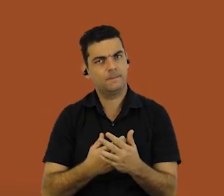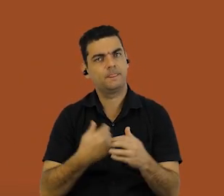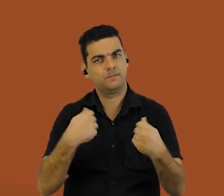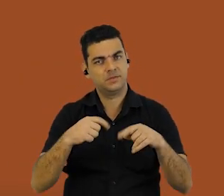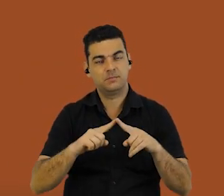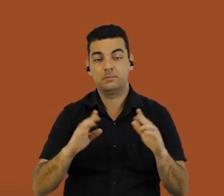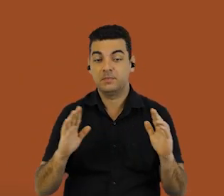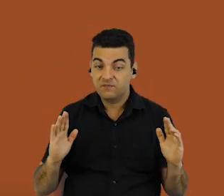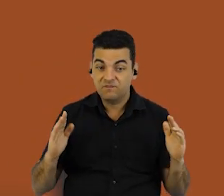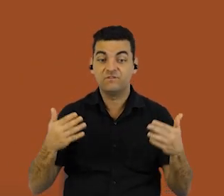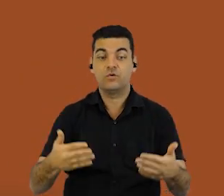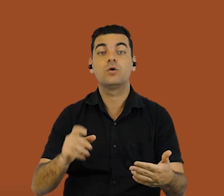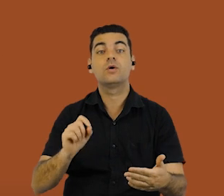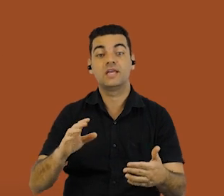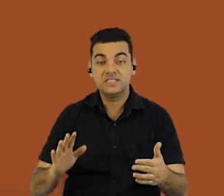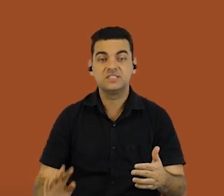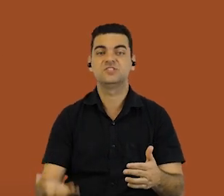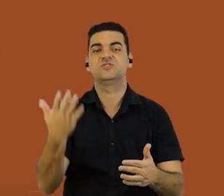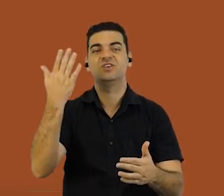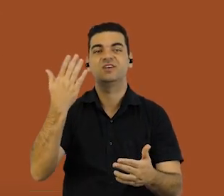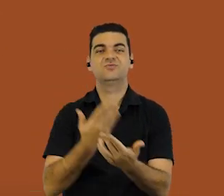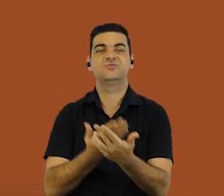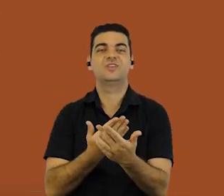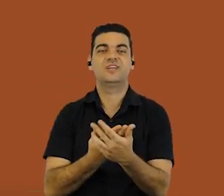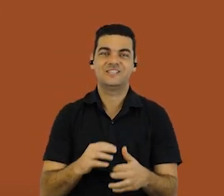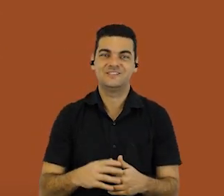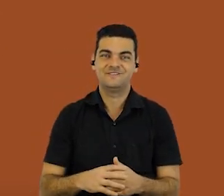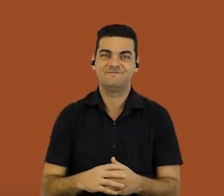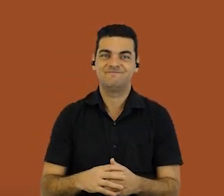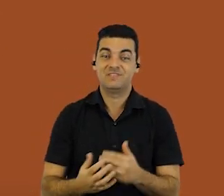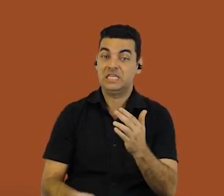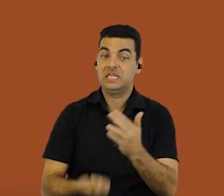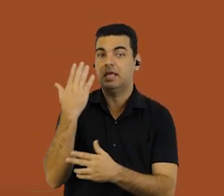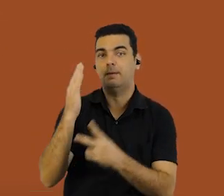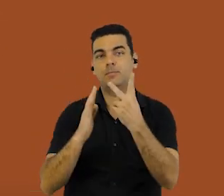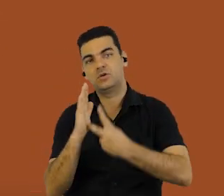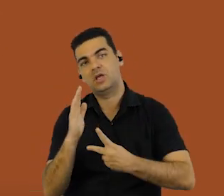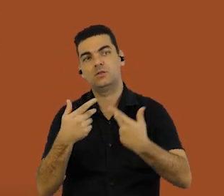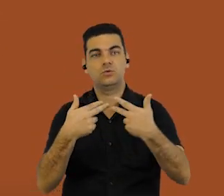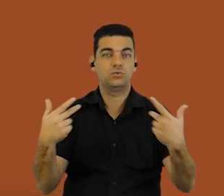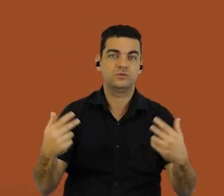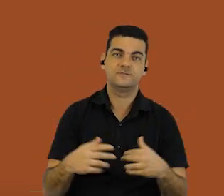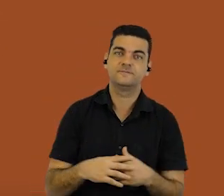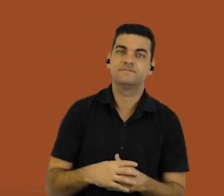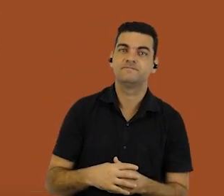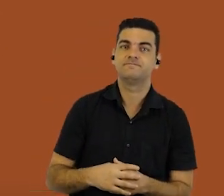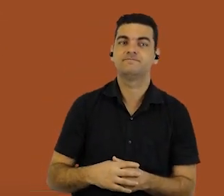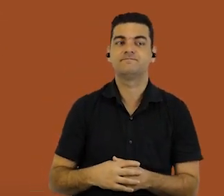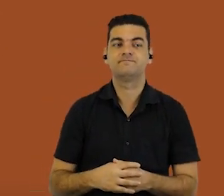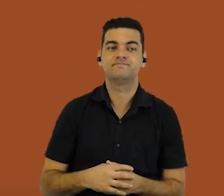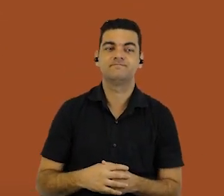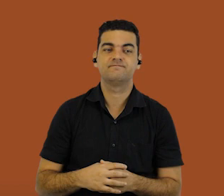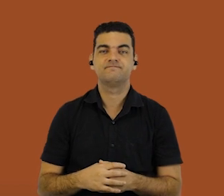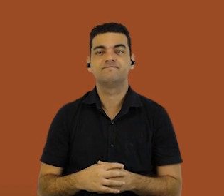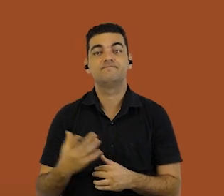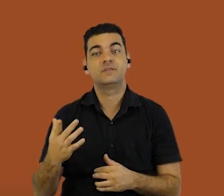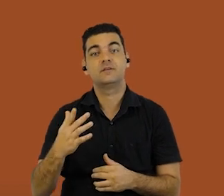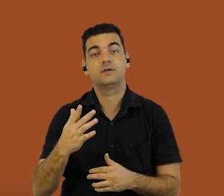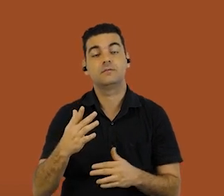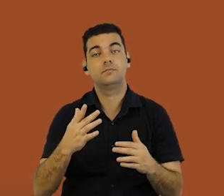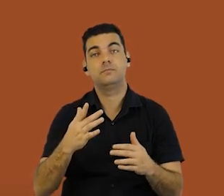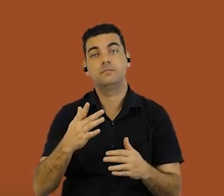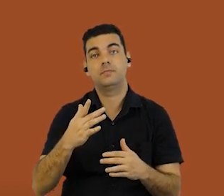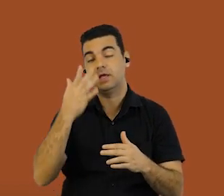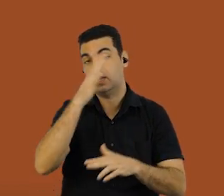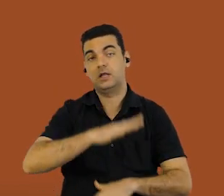preciso fomentar a formação, né? A universidade precisa fomentar a formação e precisa levar a sua produção para todos